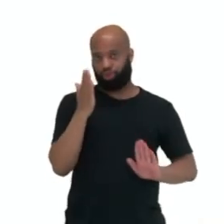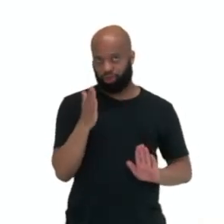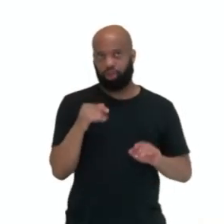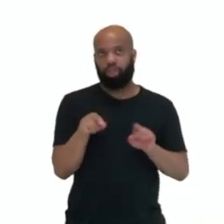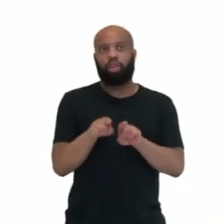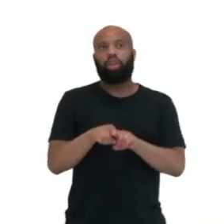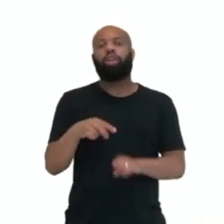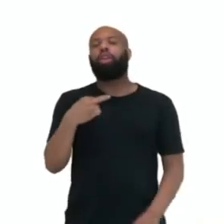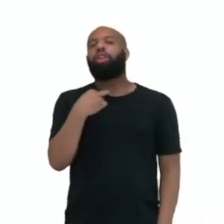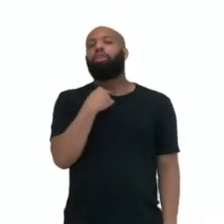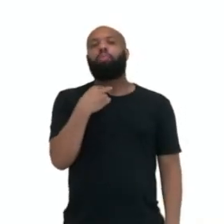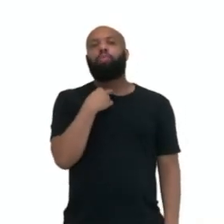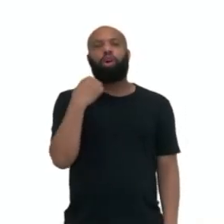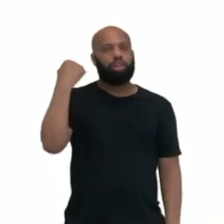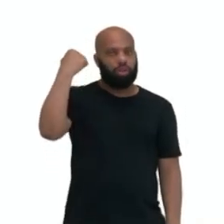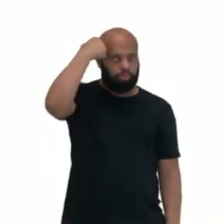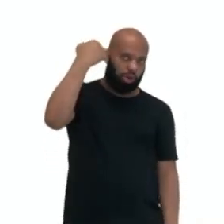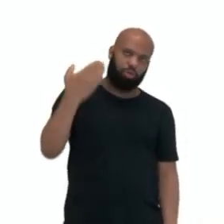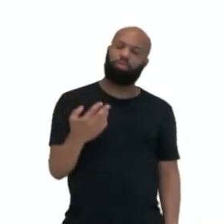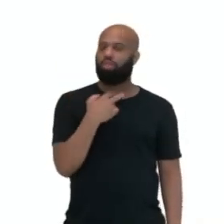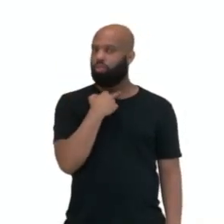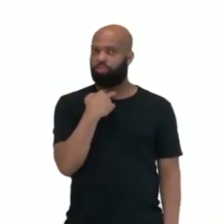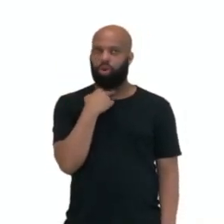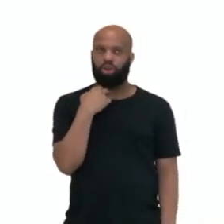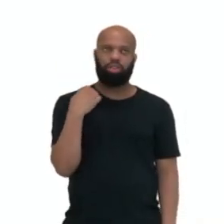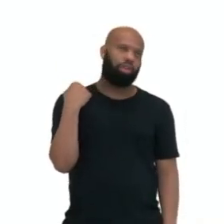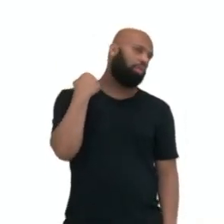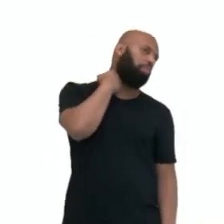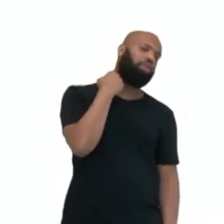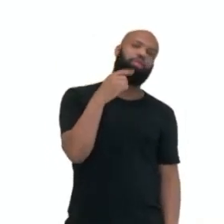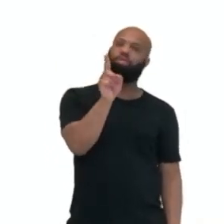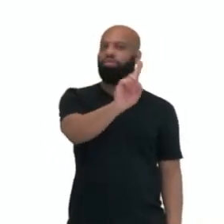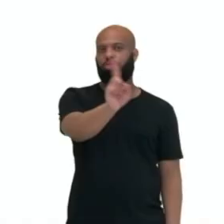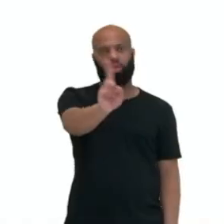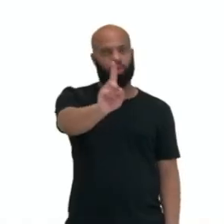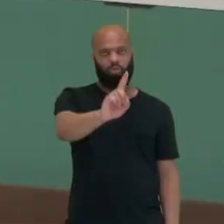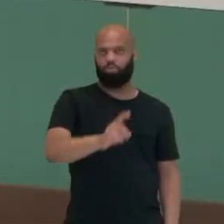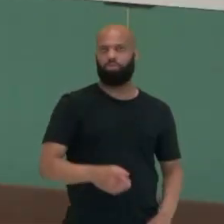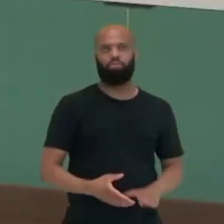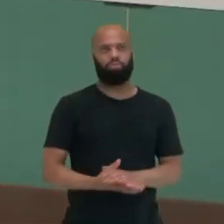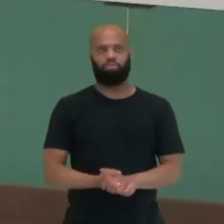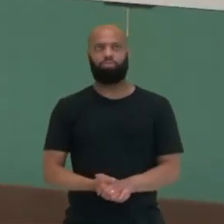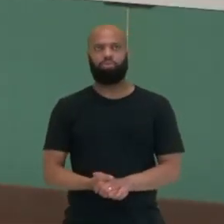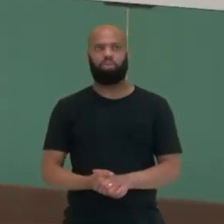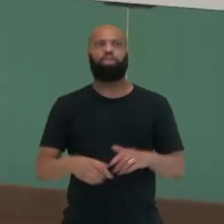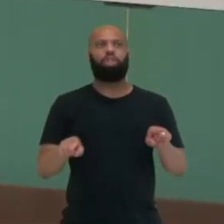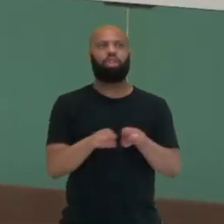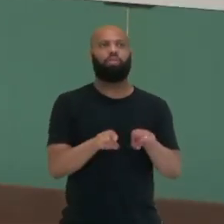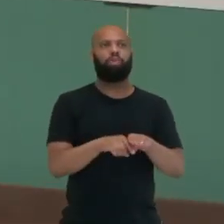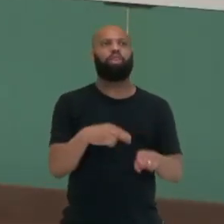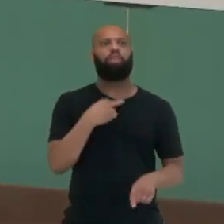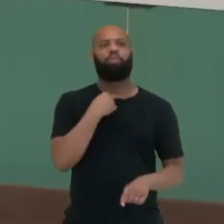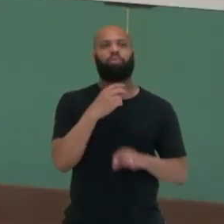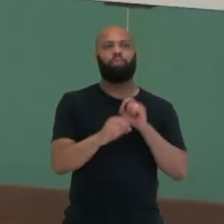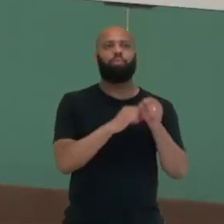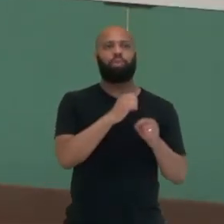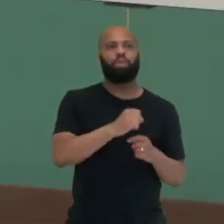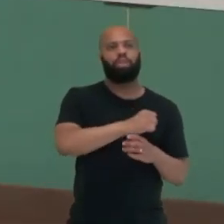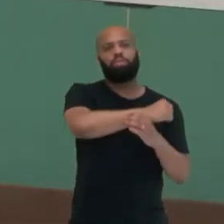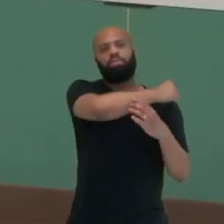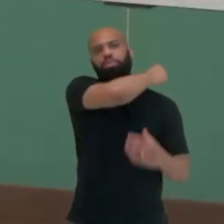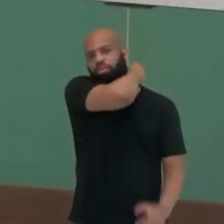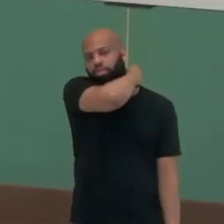o adversário na cabeça e no pescoço. Também não pode golpear, dar o golpe. Da gravata, né? A gravata é,